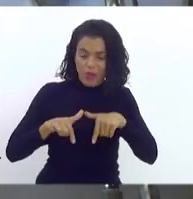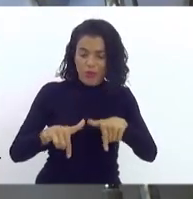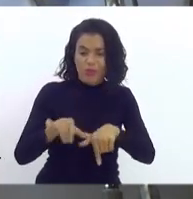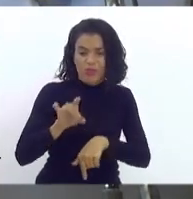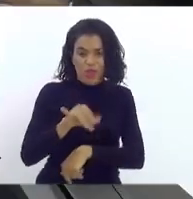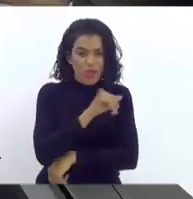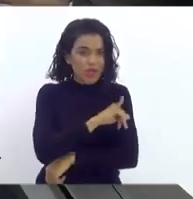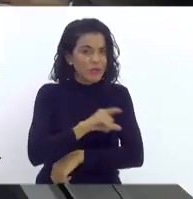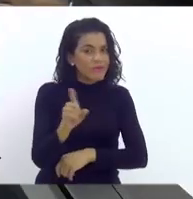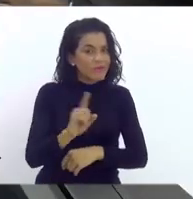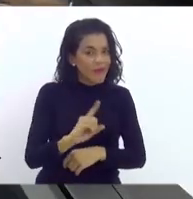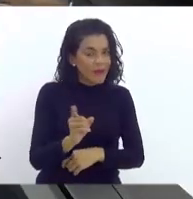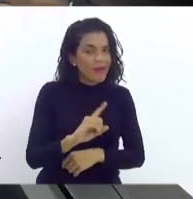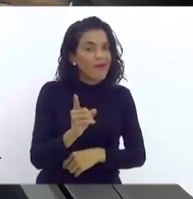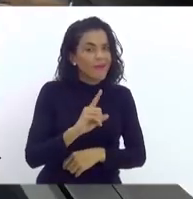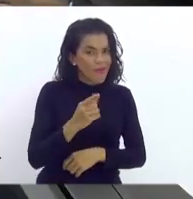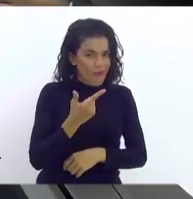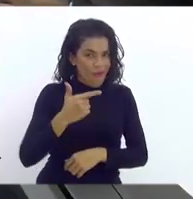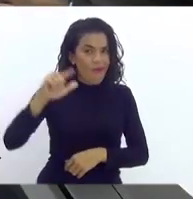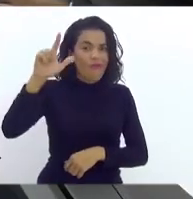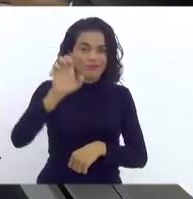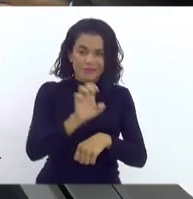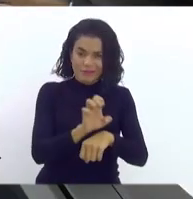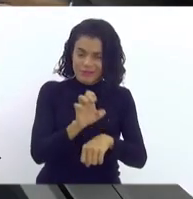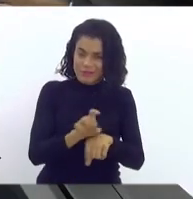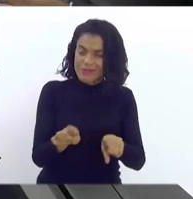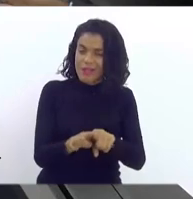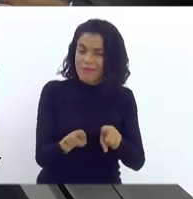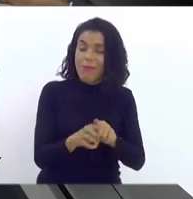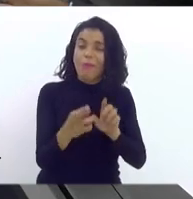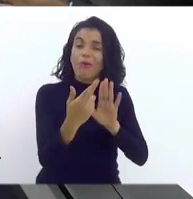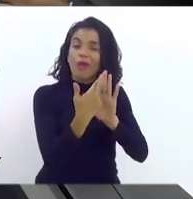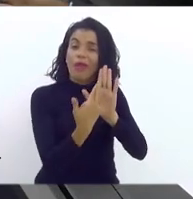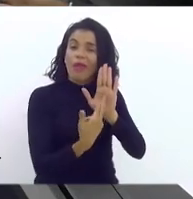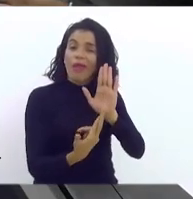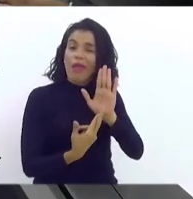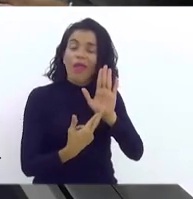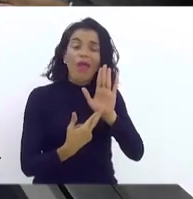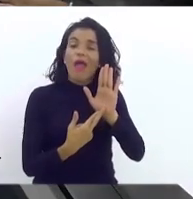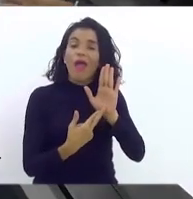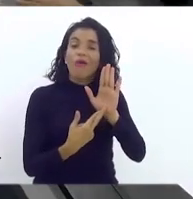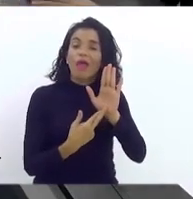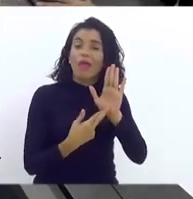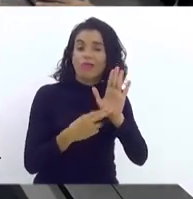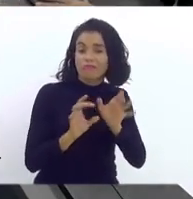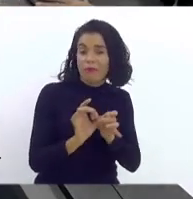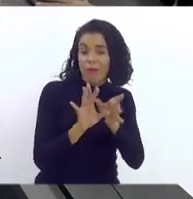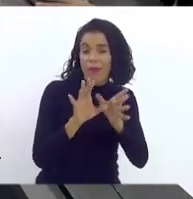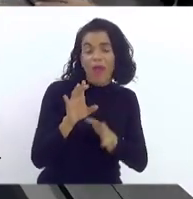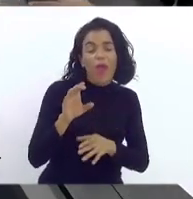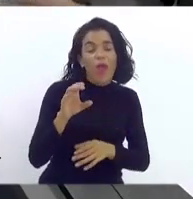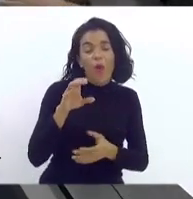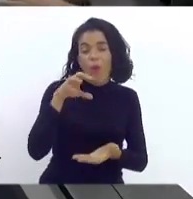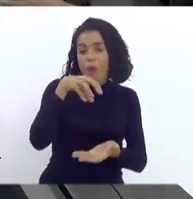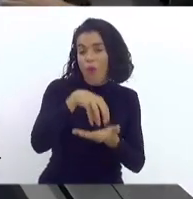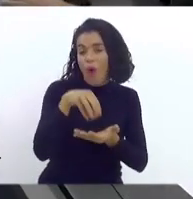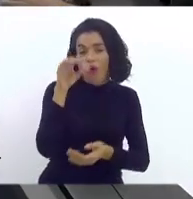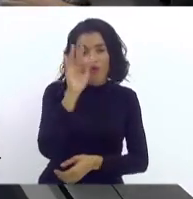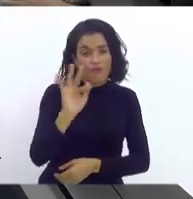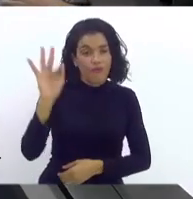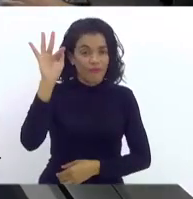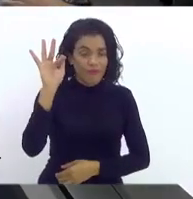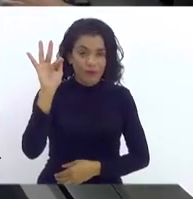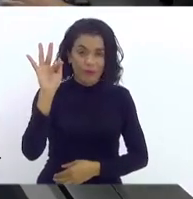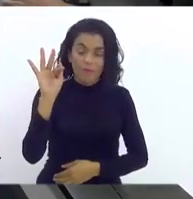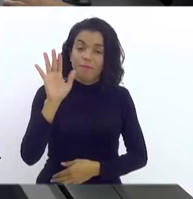empresa que é, como eu comentei, regulada pelo federal, o órgão regulador federal, que é a Agência Nacional de Petróleo. Em relação